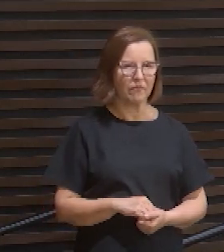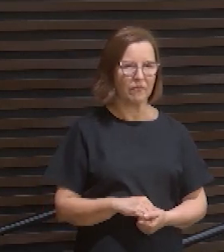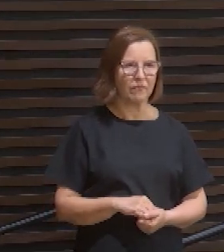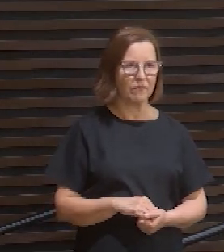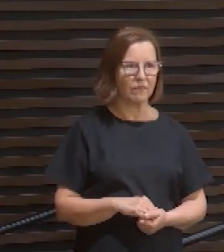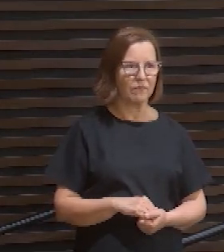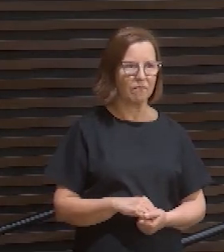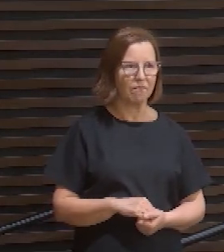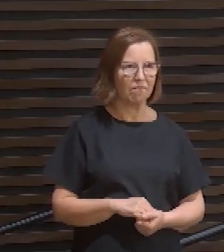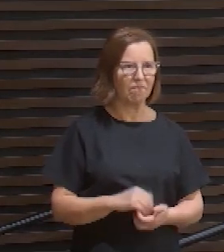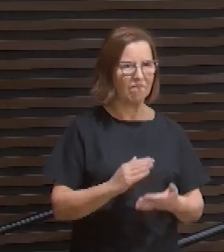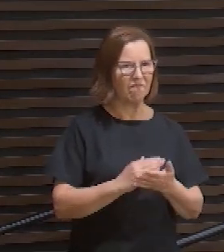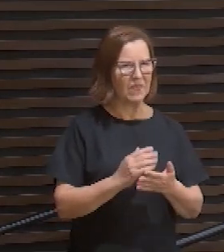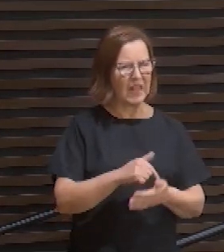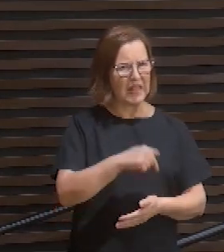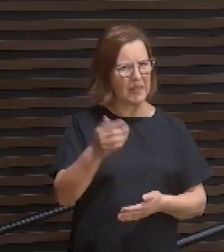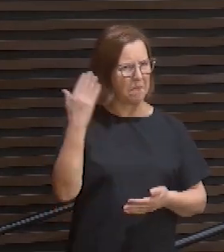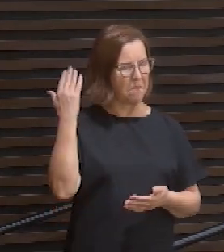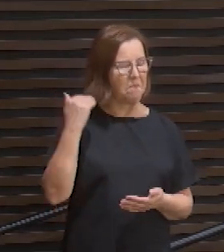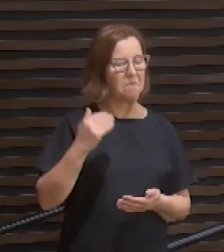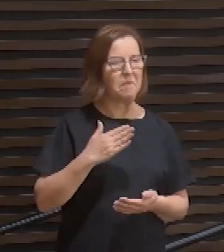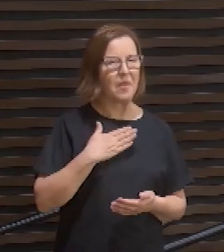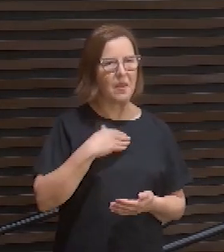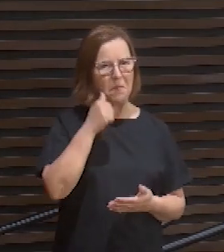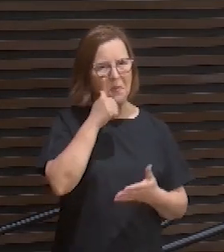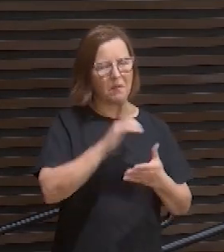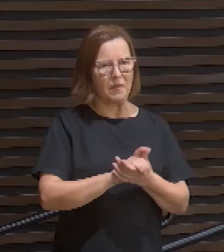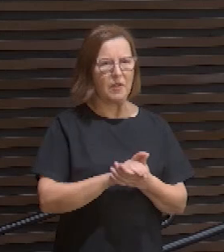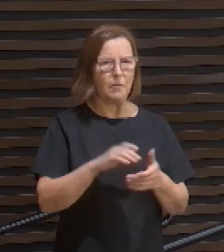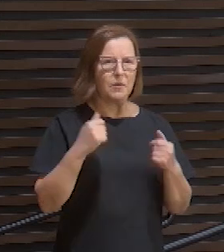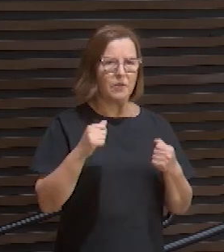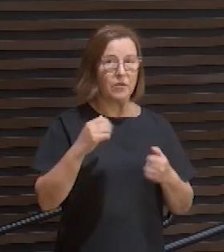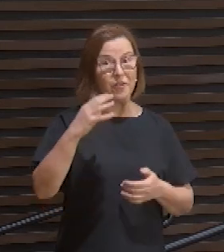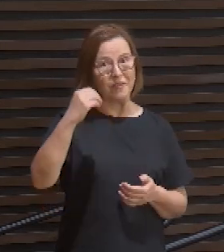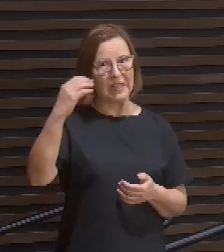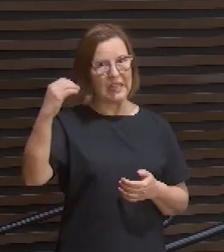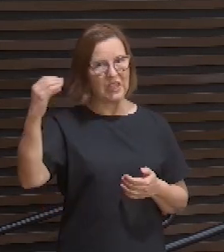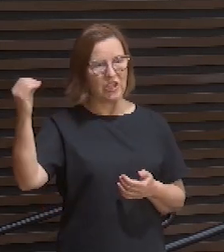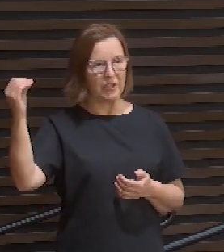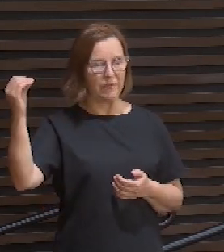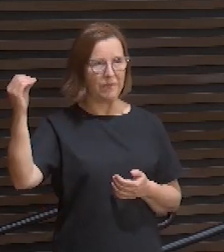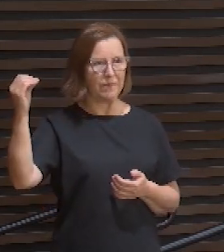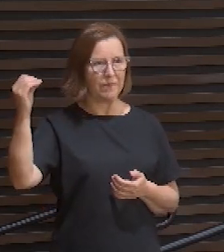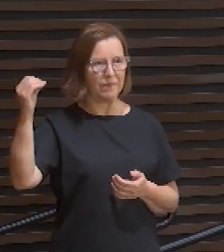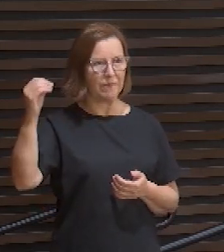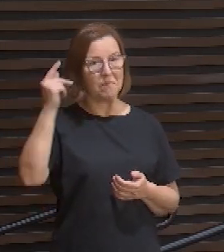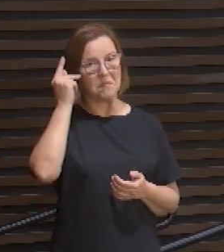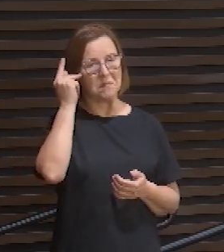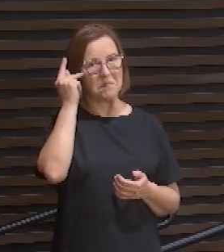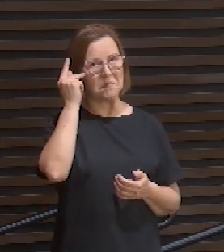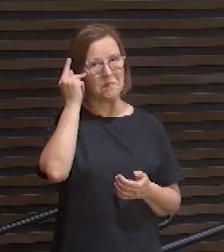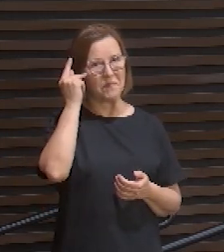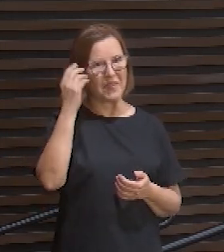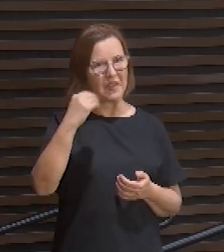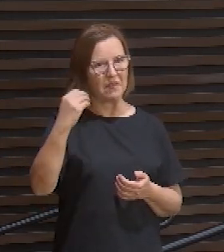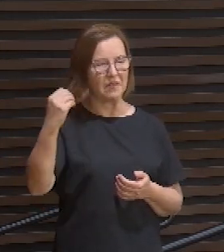Algumas semanas atrás, a minha esposa precisou fazer uma viagem a São Paulo, uma